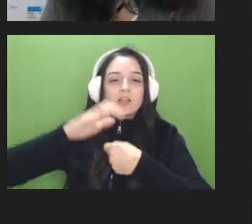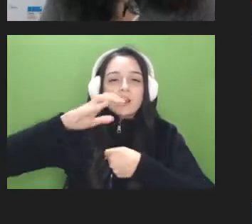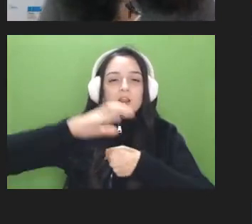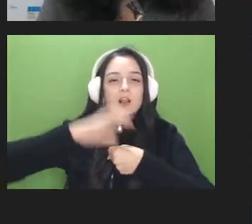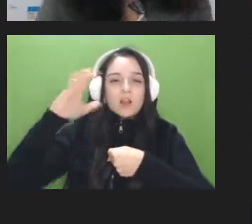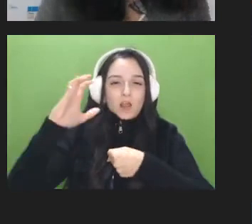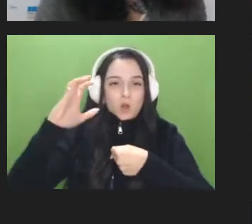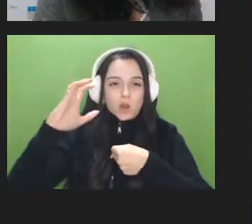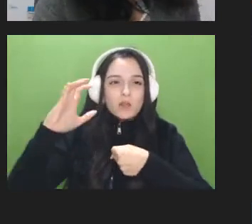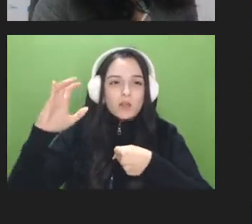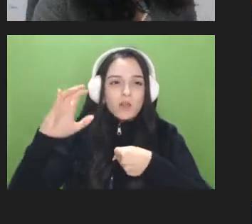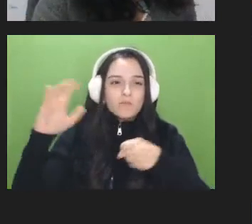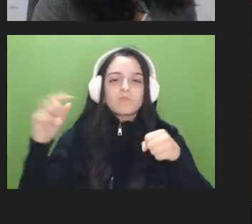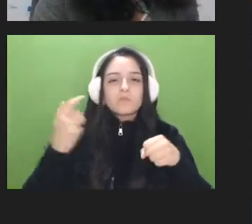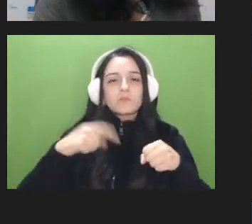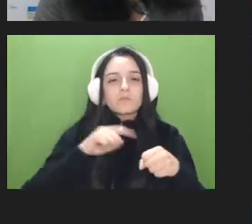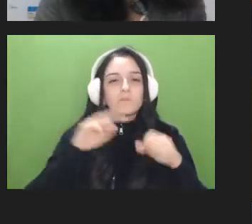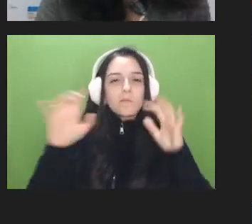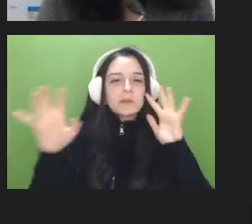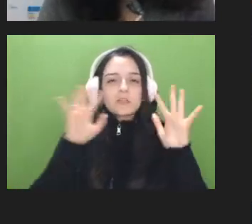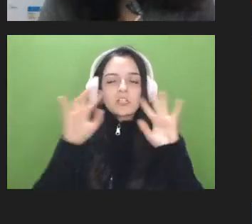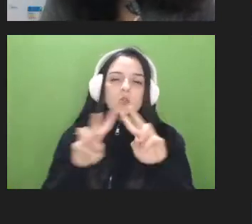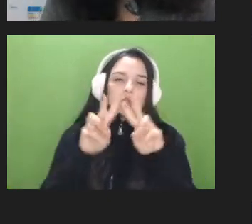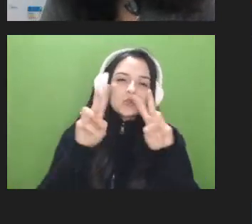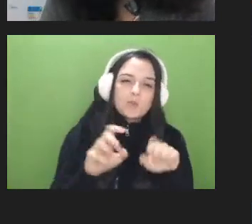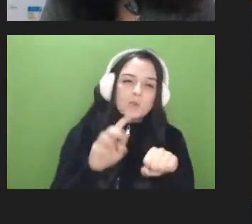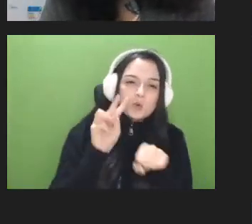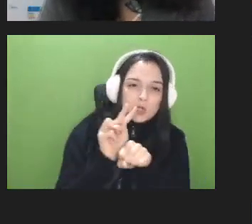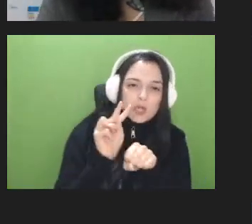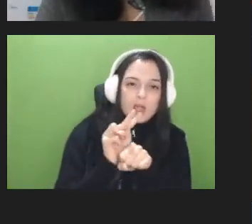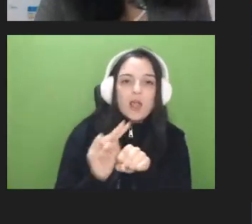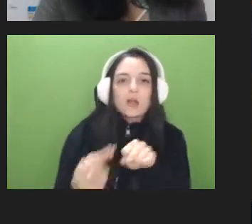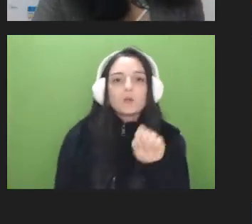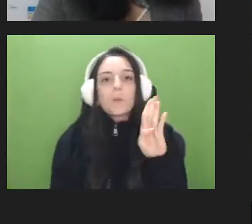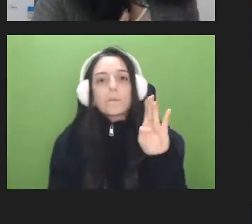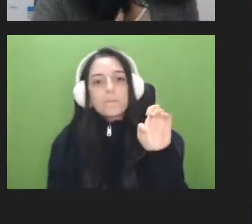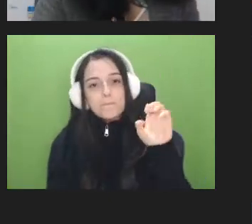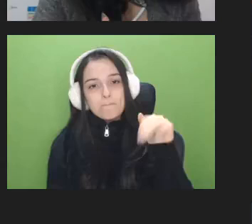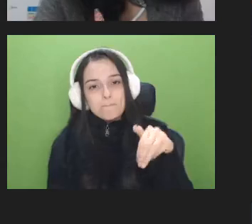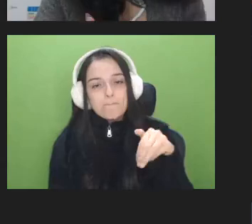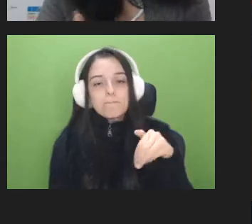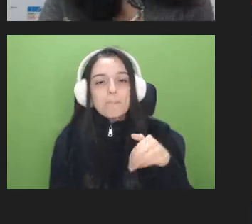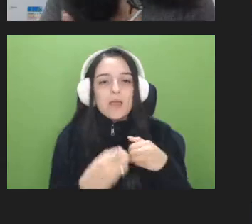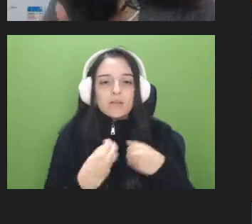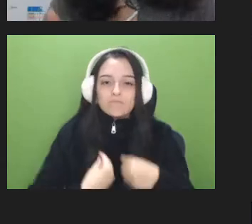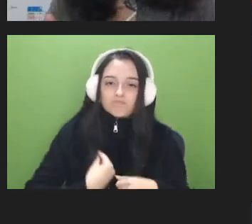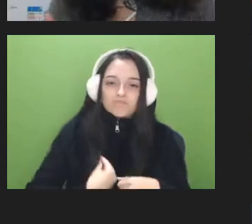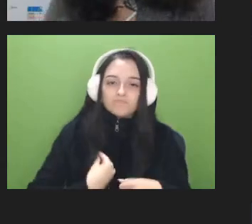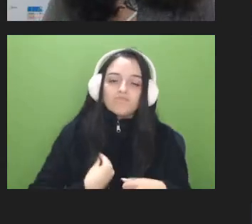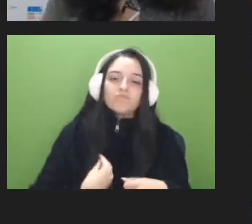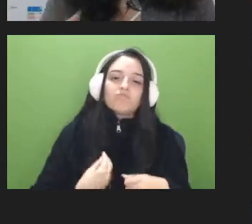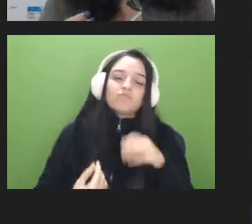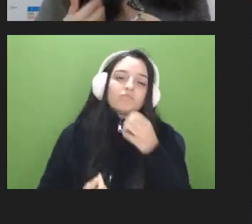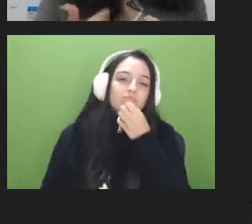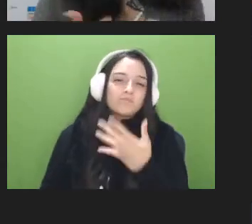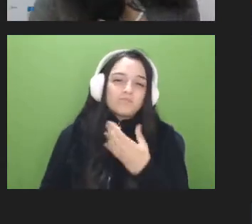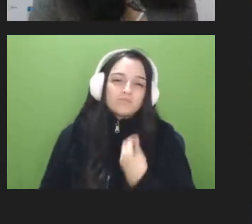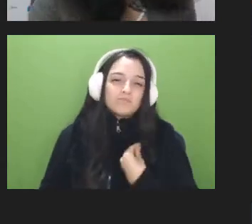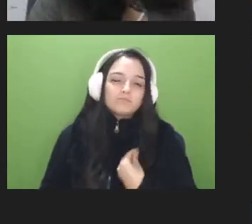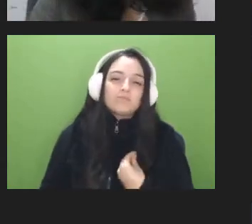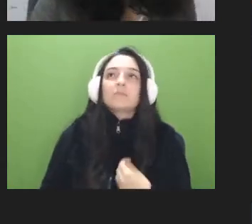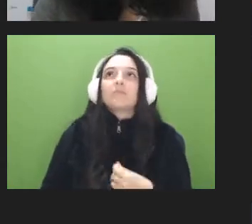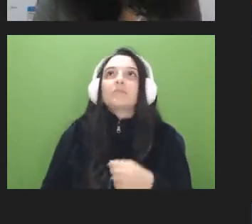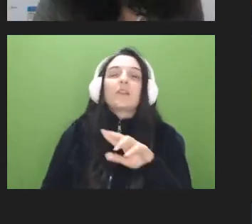aí desse conceito, né, de cuidado, de bem-estar. Não como uma lógica de cuidado que passa por um